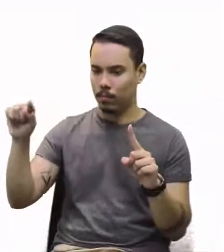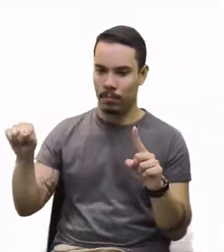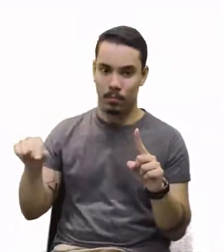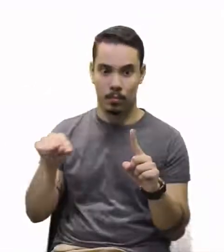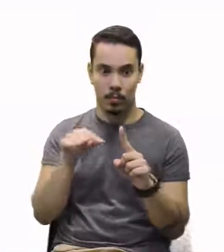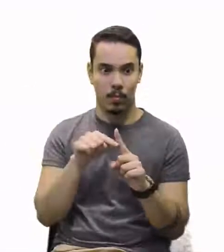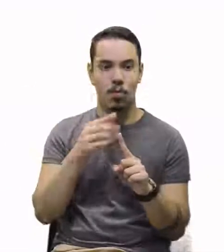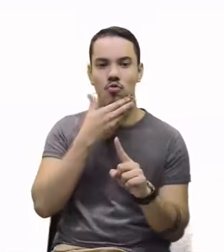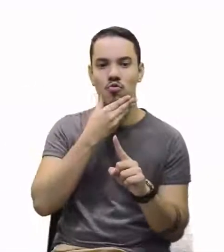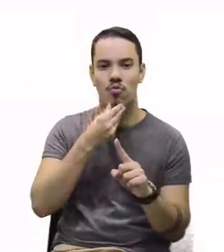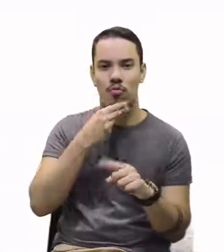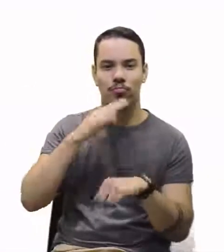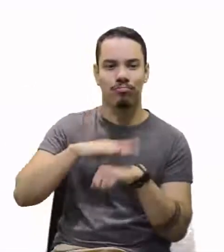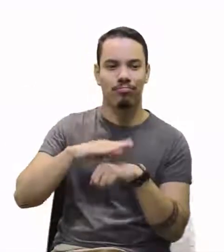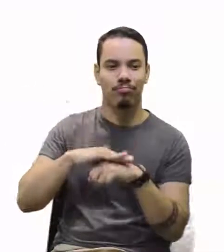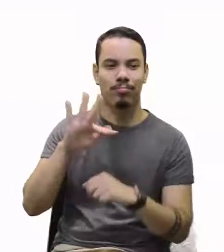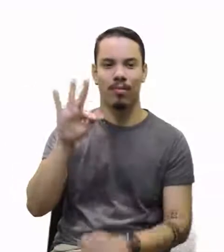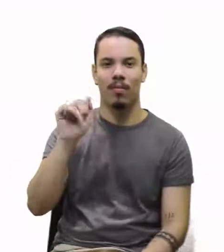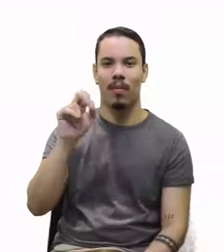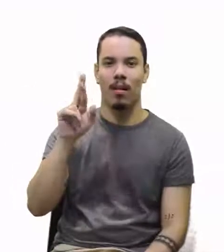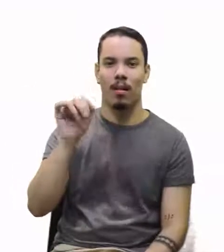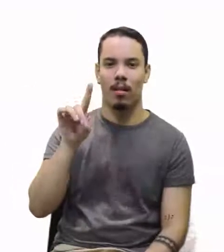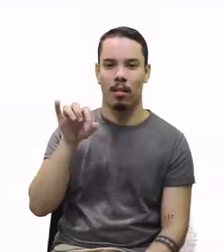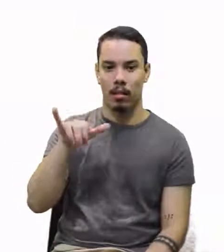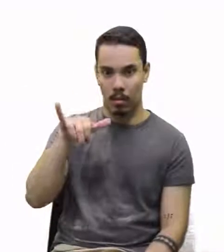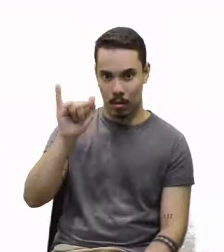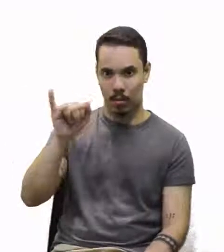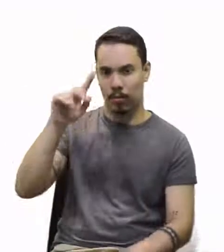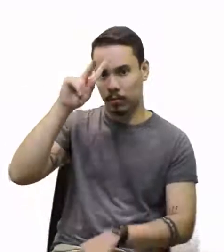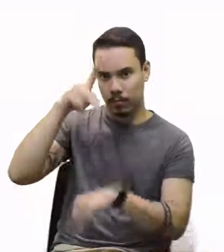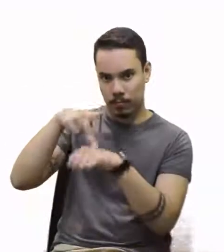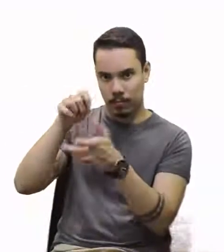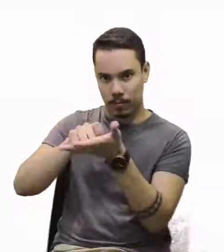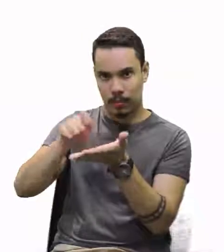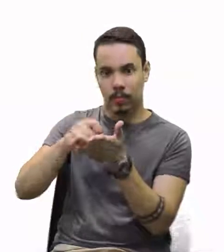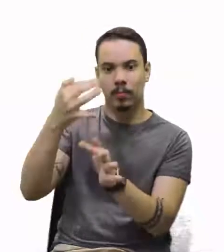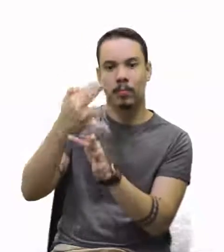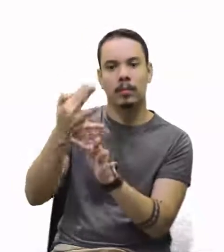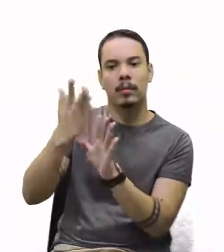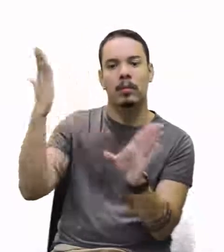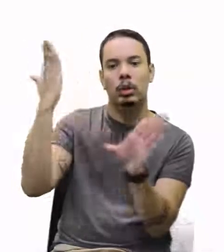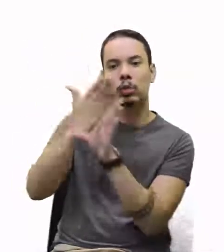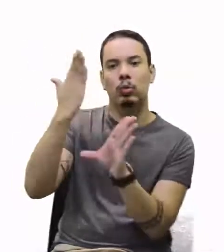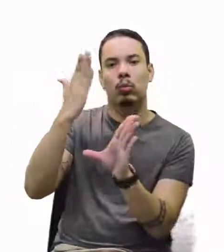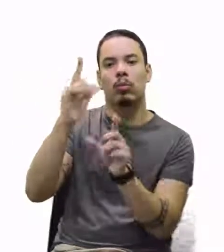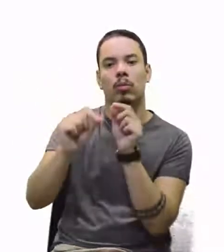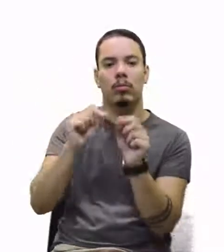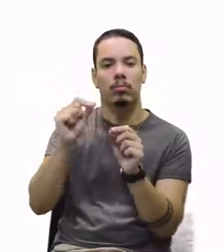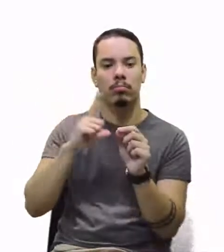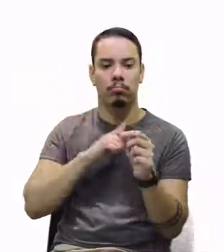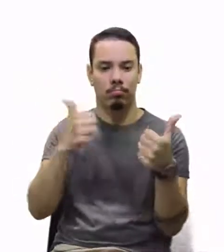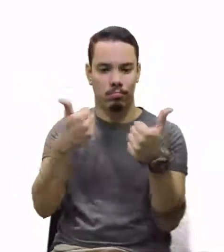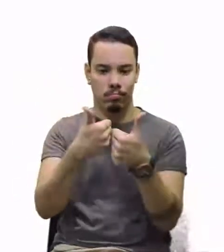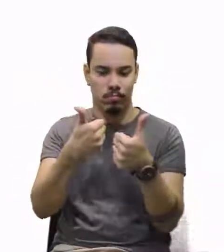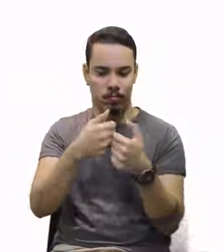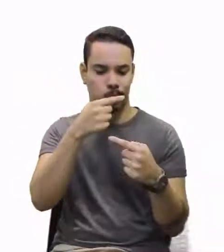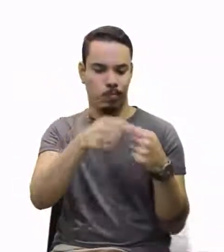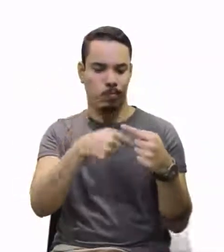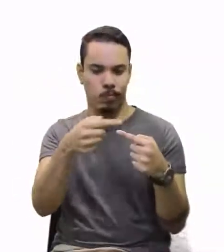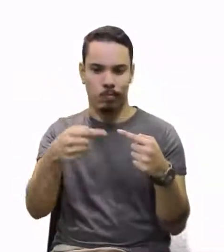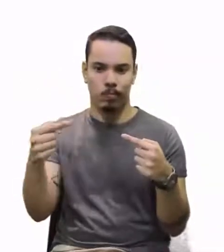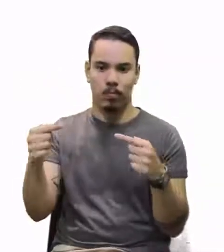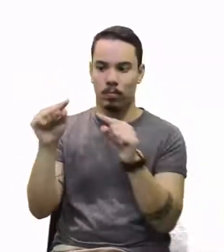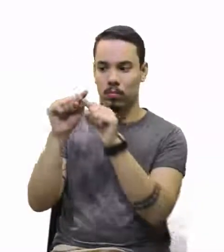Faraday descobriu que um campo magnético variável próximo a uma bobina e ligado a um galvanômetro,